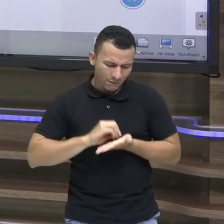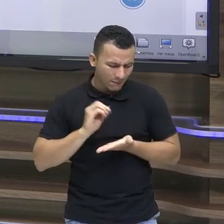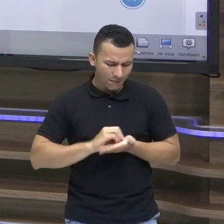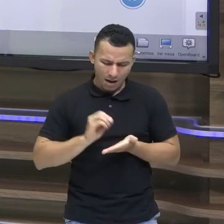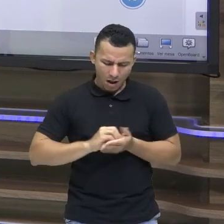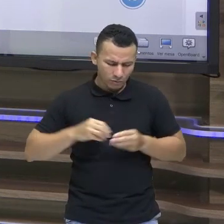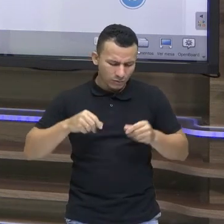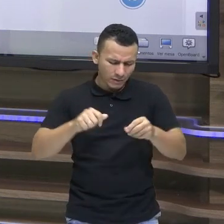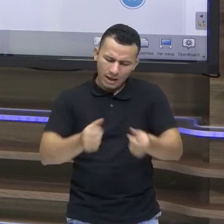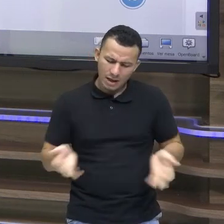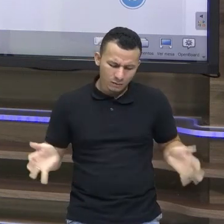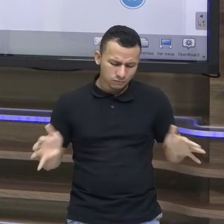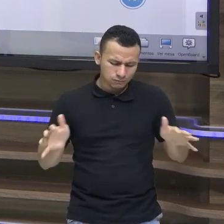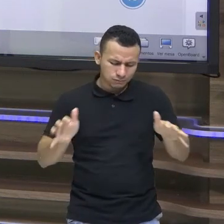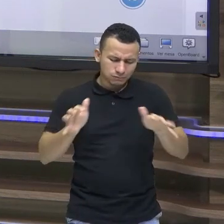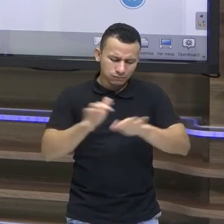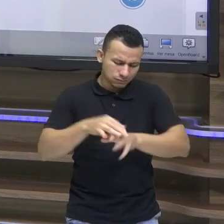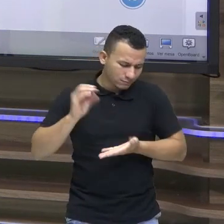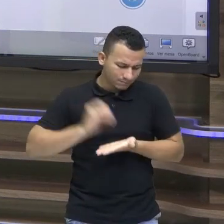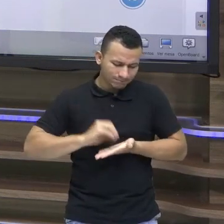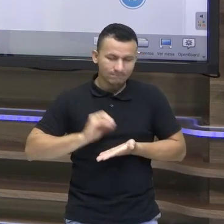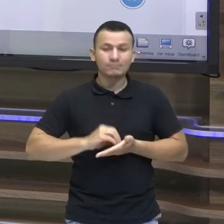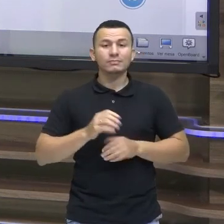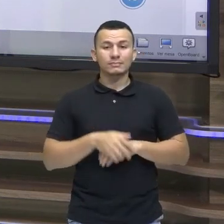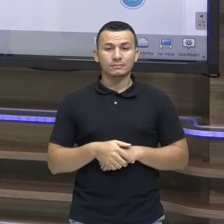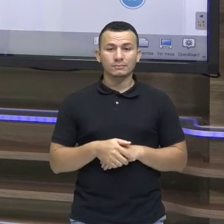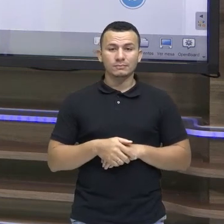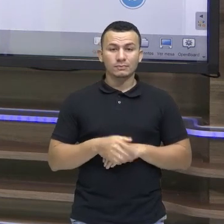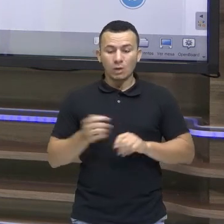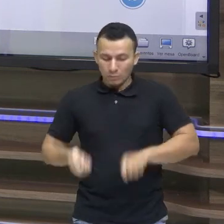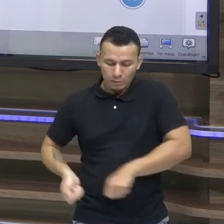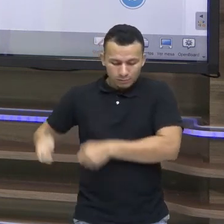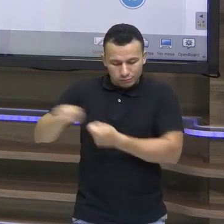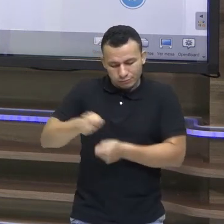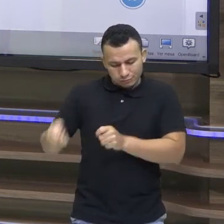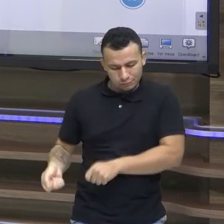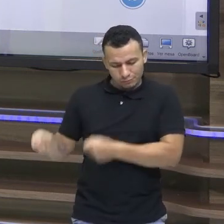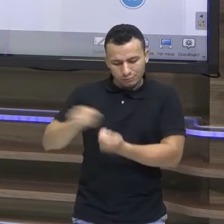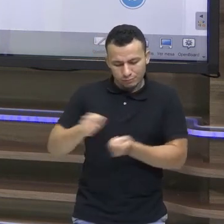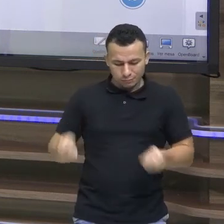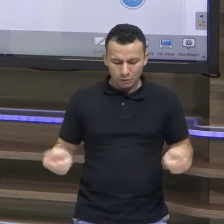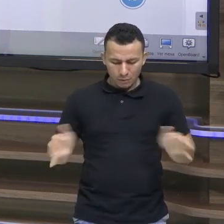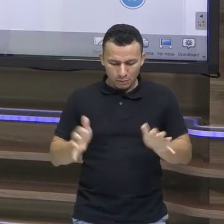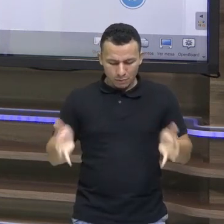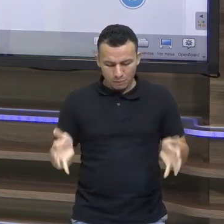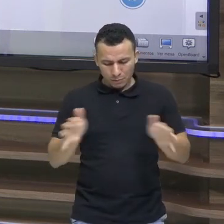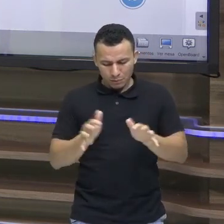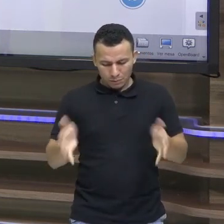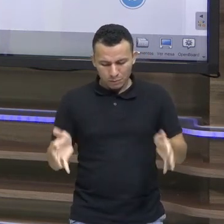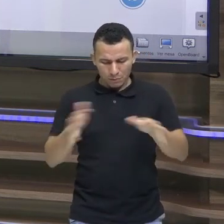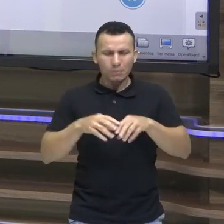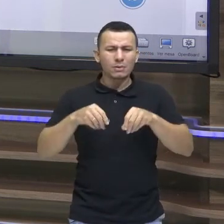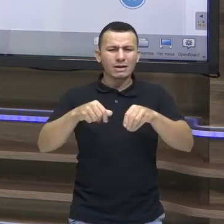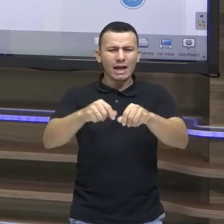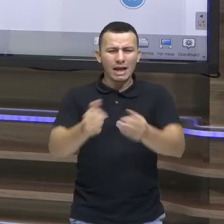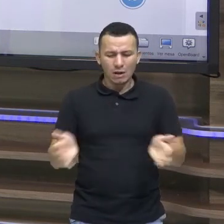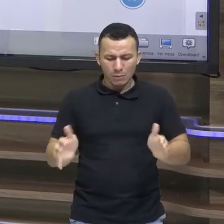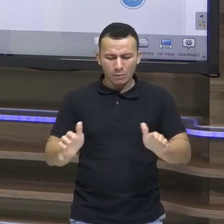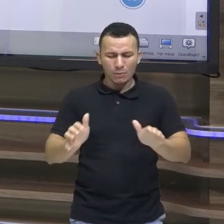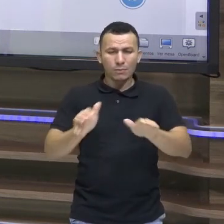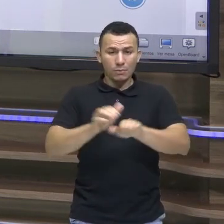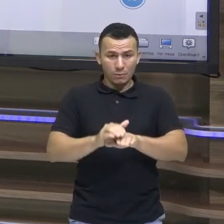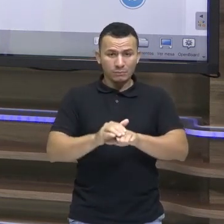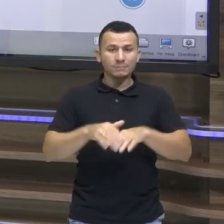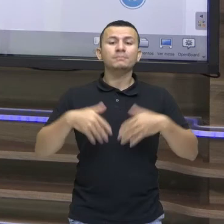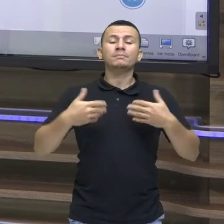razão de você estar com frio, esqueceram de cobrir você. Pegou a pá e pá, muita terra em cima, não é?